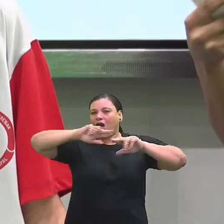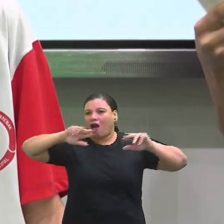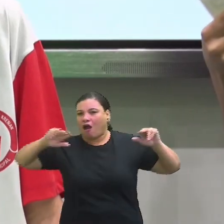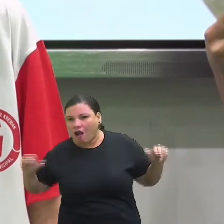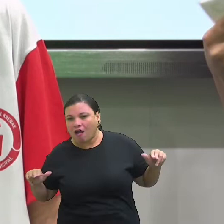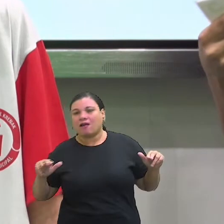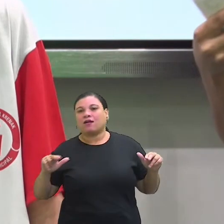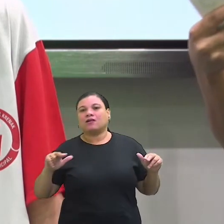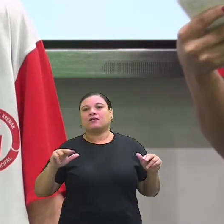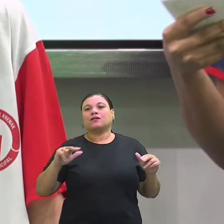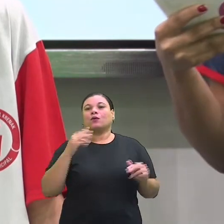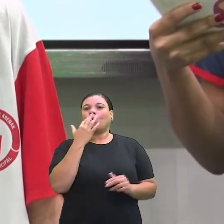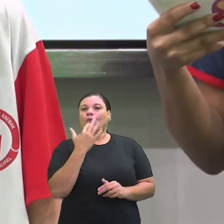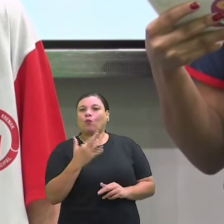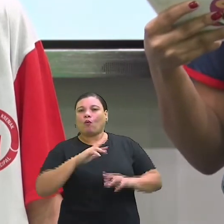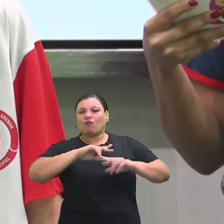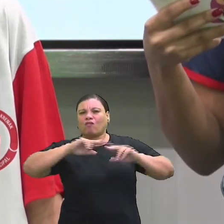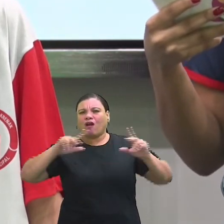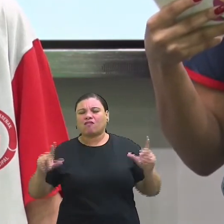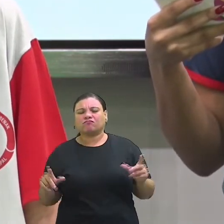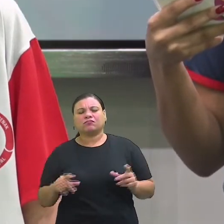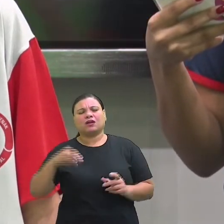Multicolorida.